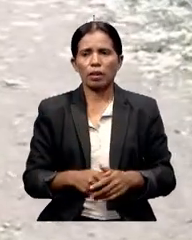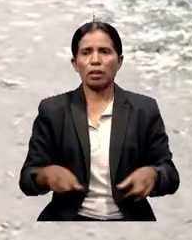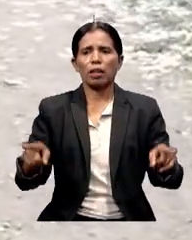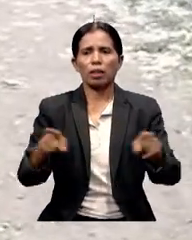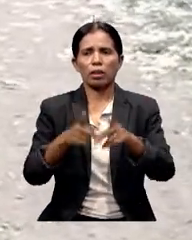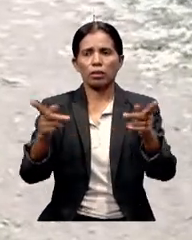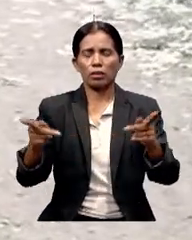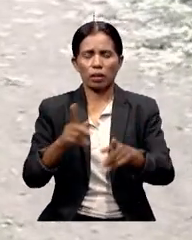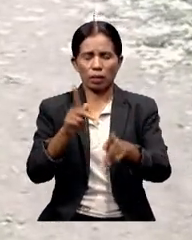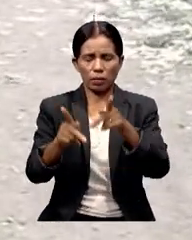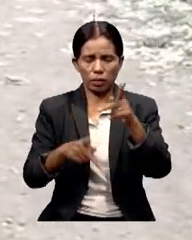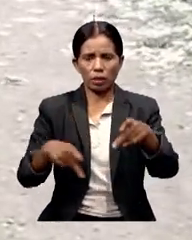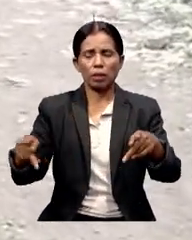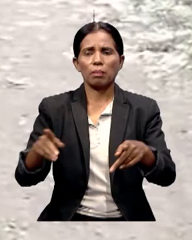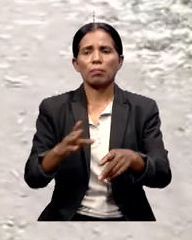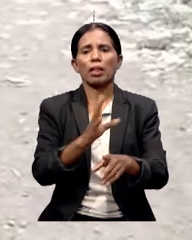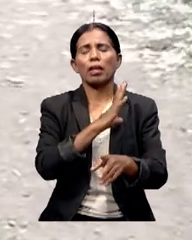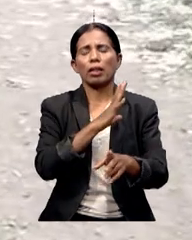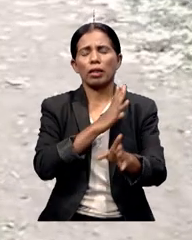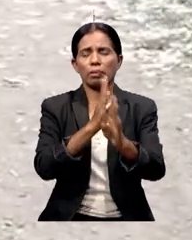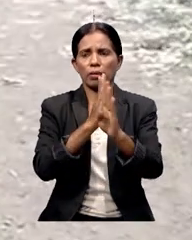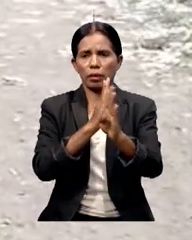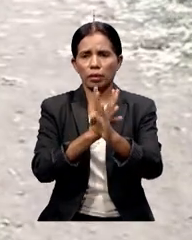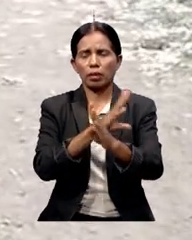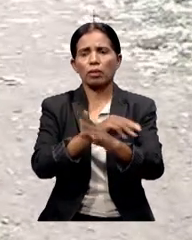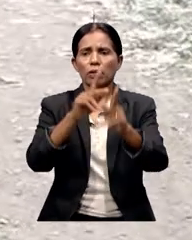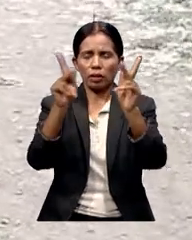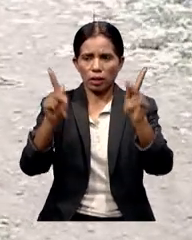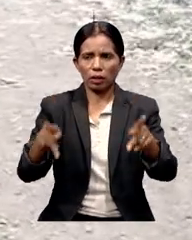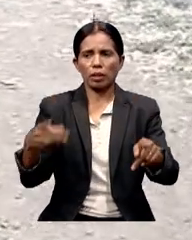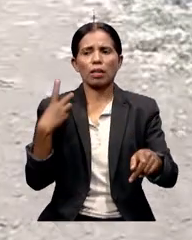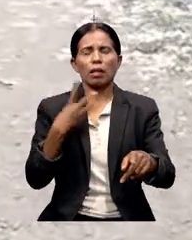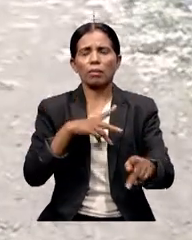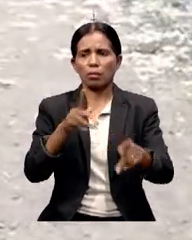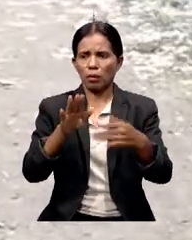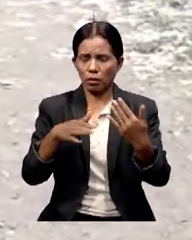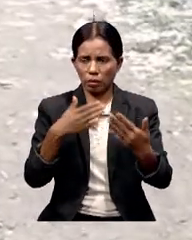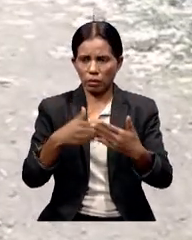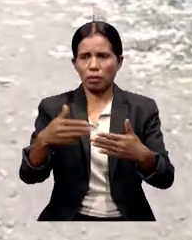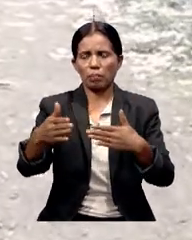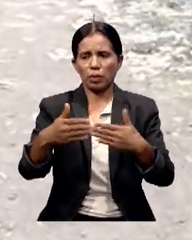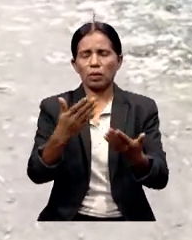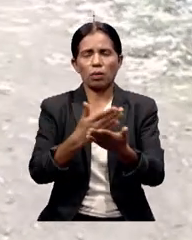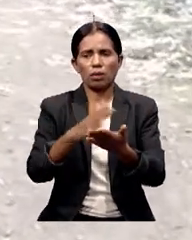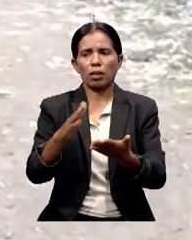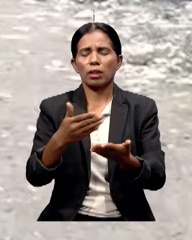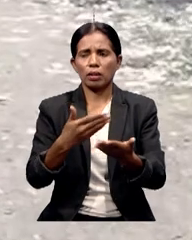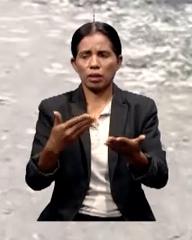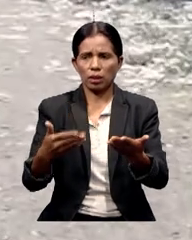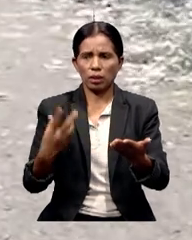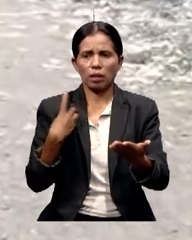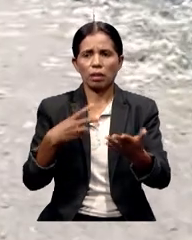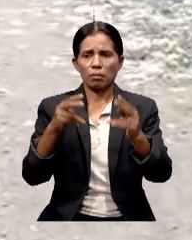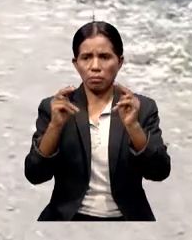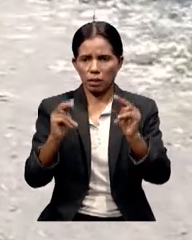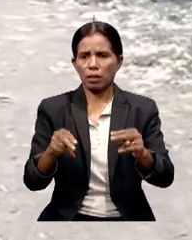Bahia, fazer o Sira. Nebemos, que os nebemos desse que é, então cada vez a comunidade Sira, a que se chama rola a necessidade de nebemos a que Sira,